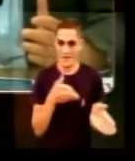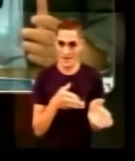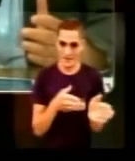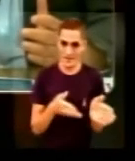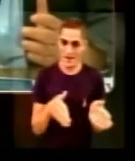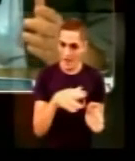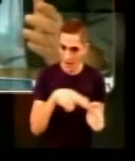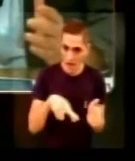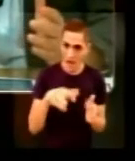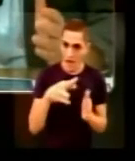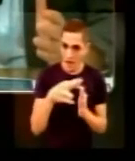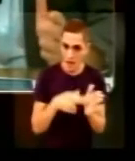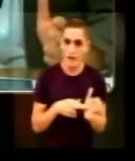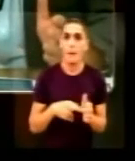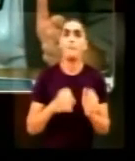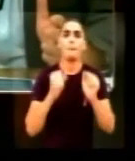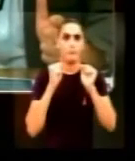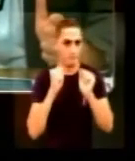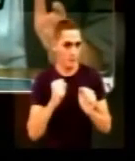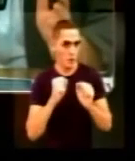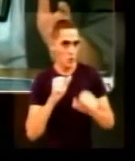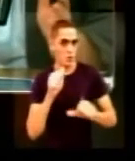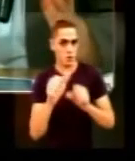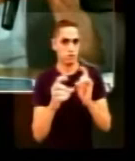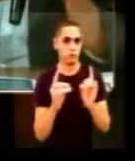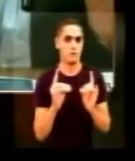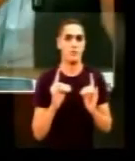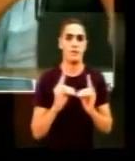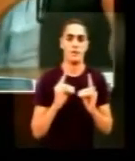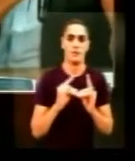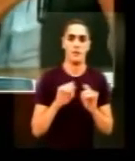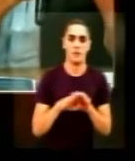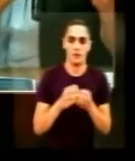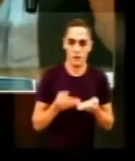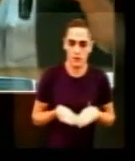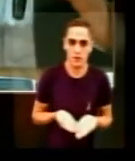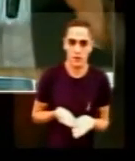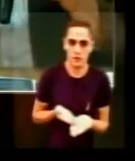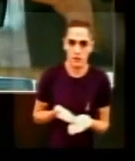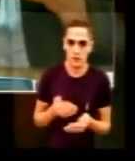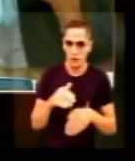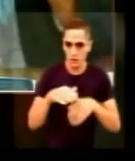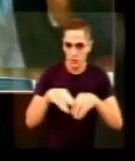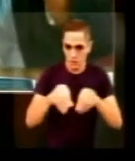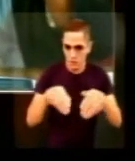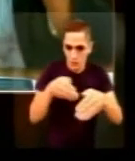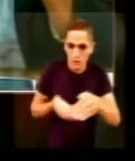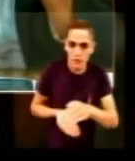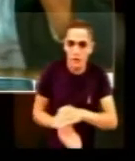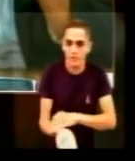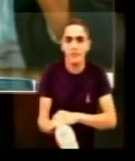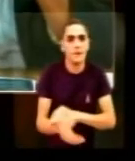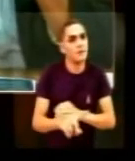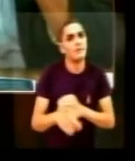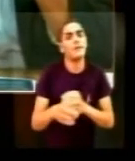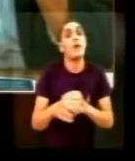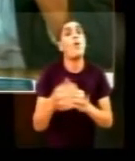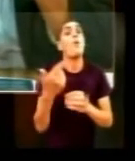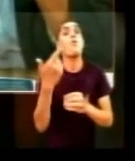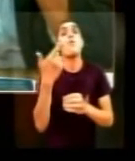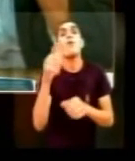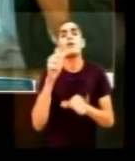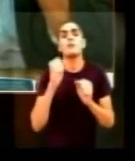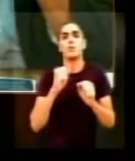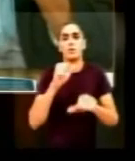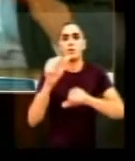o velório e o sepultamento não como Covid, porque ele não é mais transmissor da